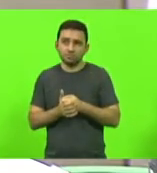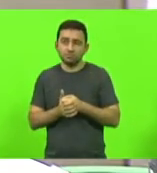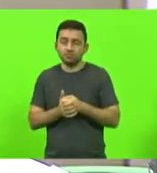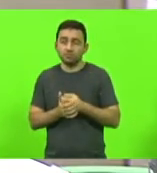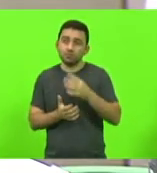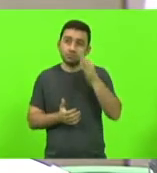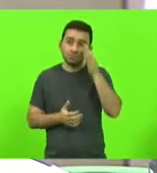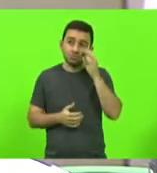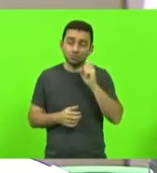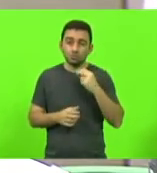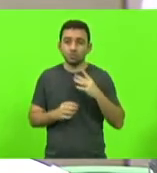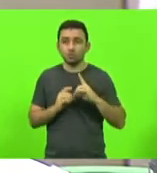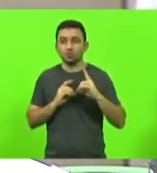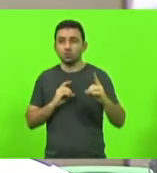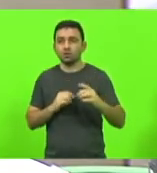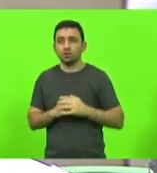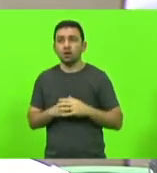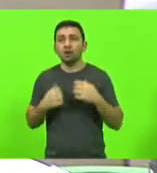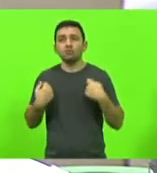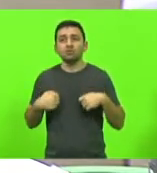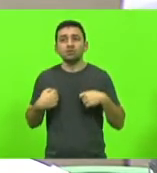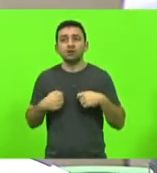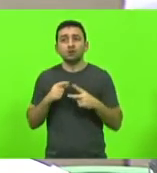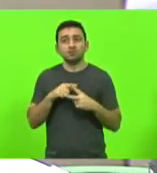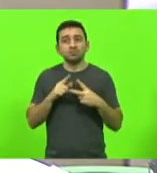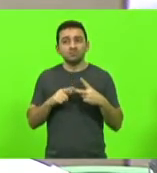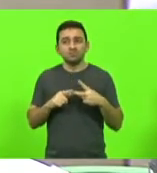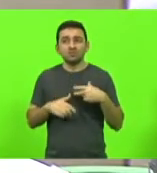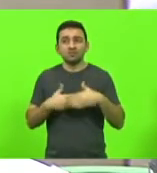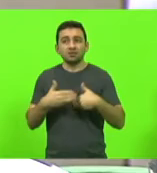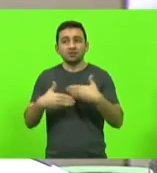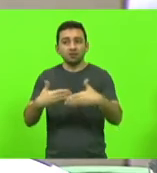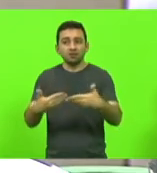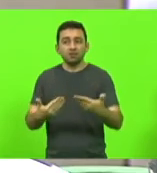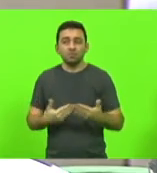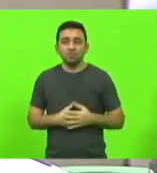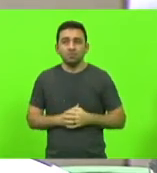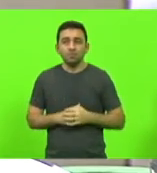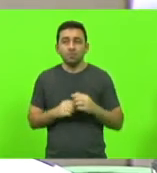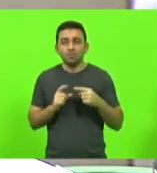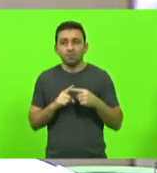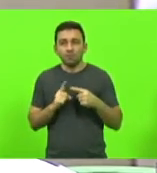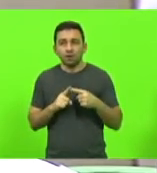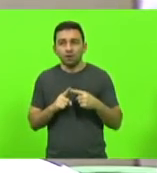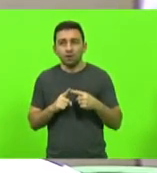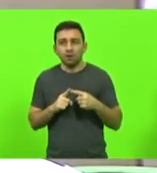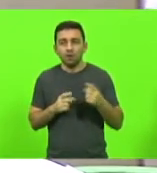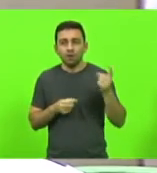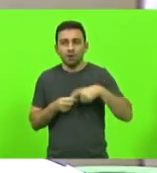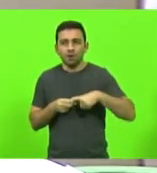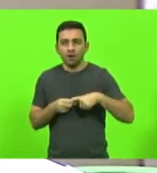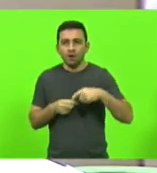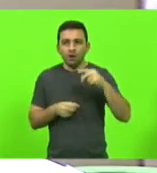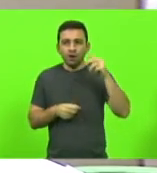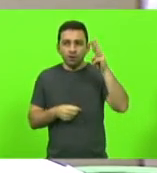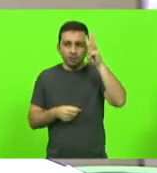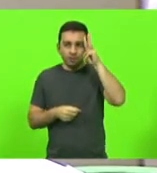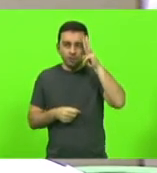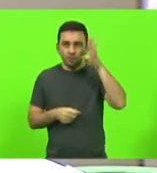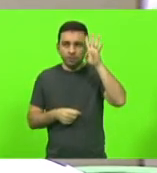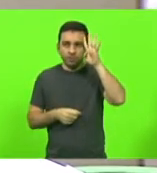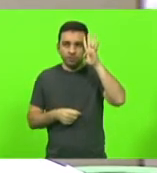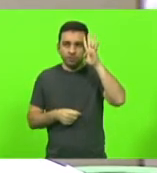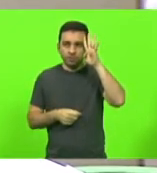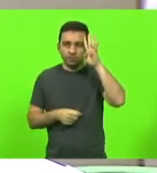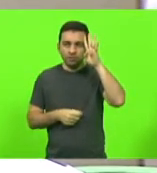híbrida. Só que eu tenho que submeter, porque são dois encaminhamentos. O primeiro é retorno terça, quarta